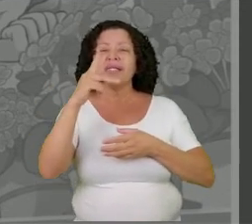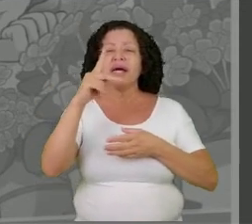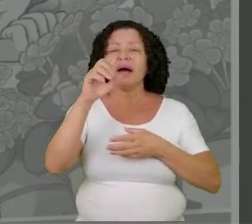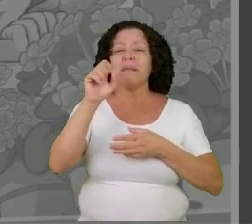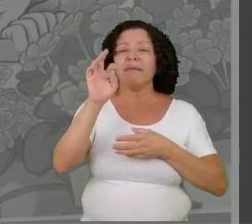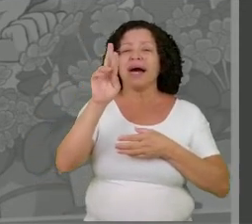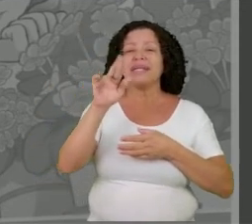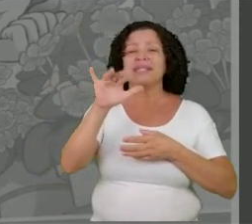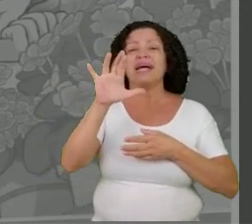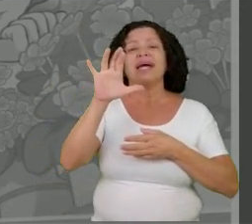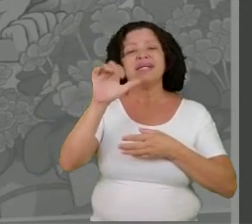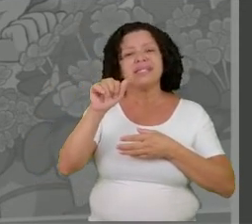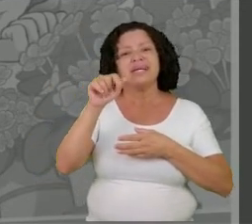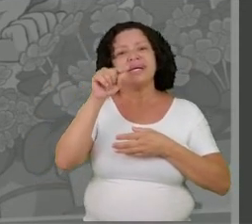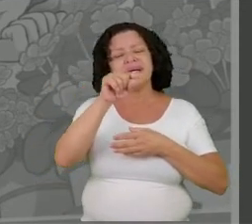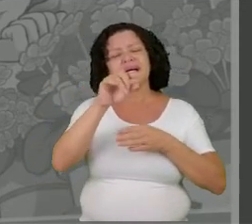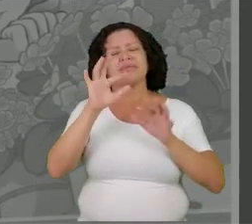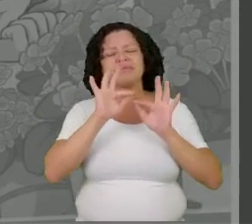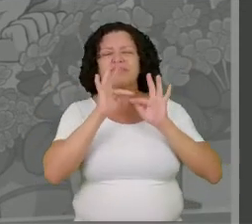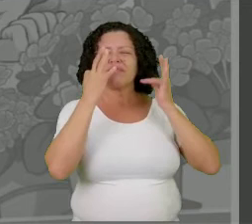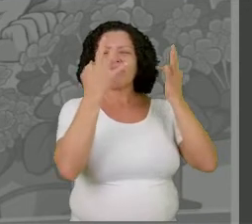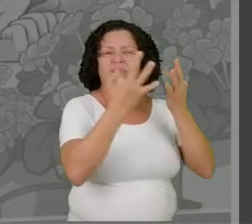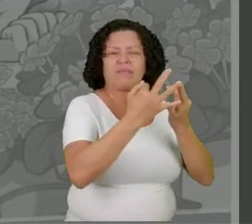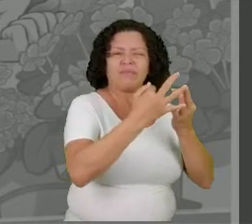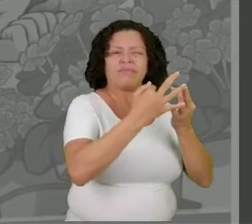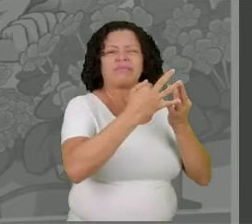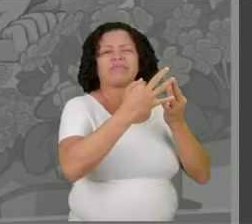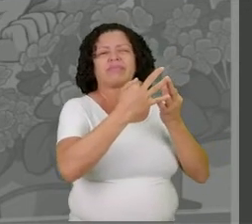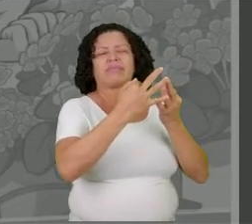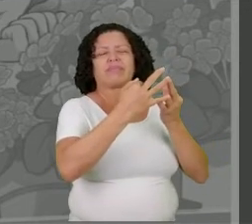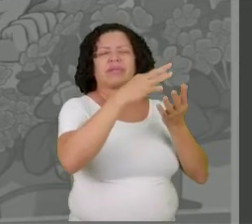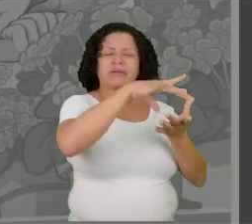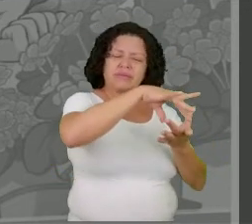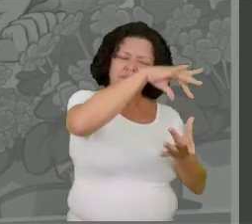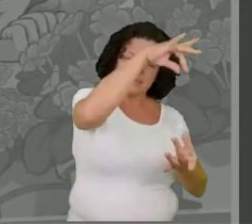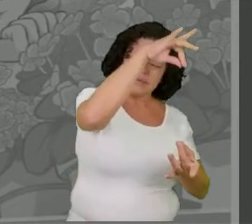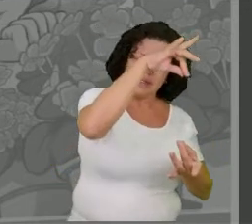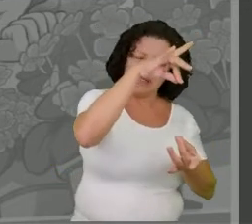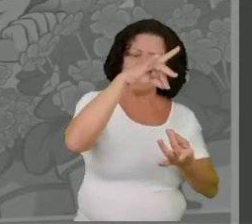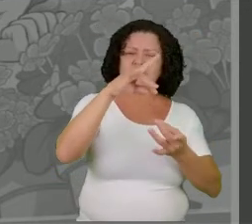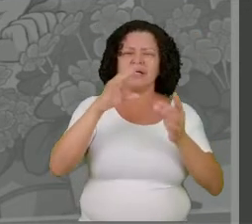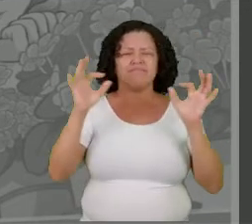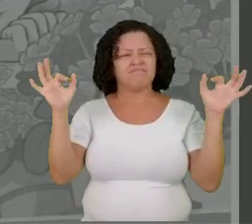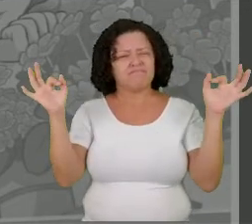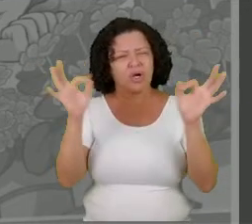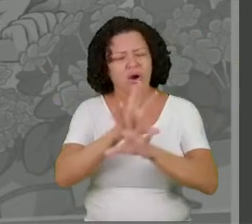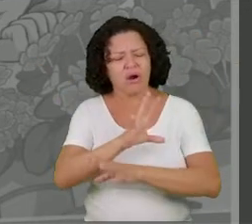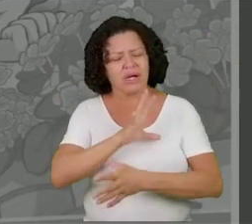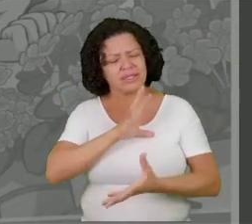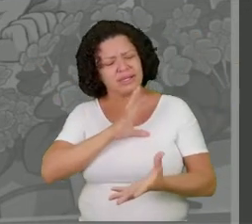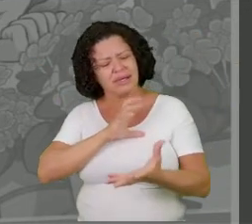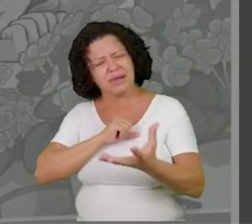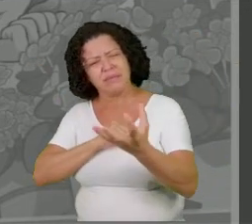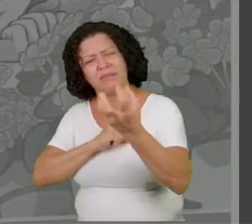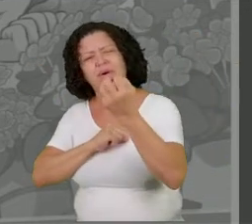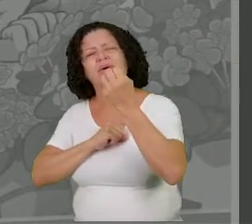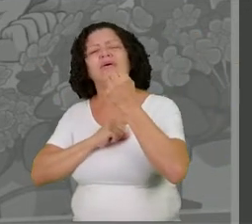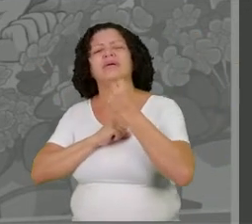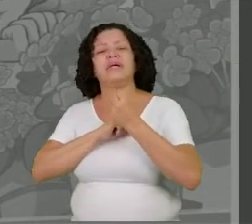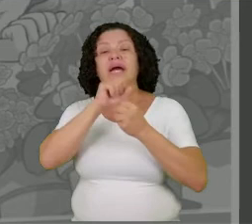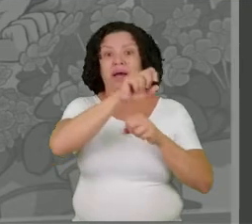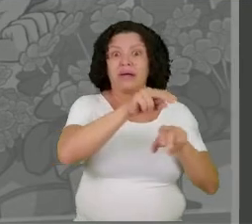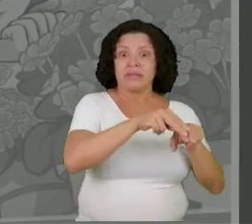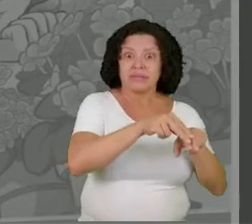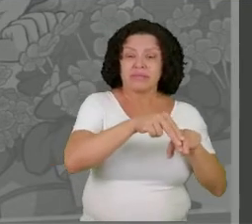estamos conhecendo a história de Patrícia. Patrícia que veio de uma família espírita, de uma família estruturada, de uma família